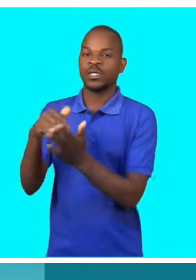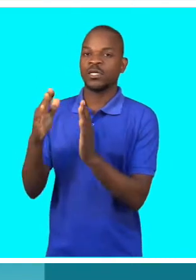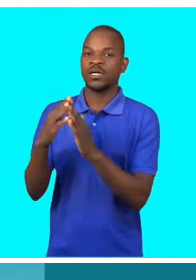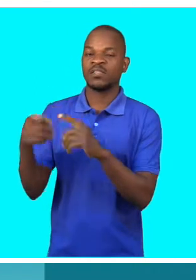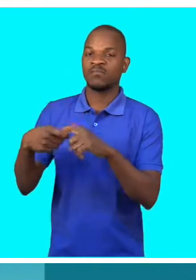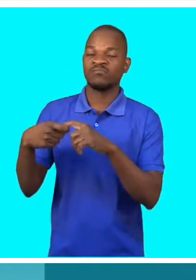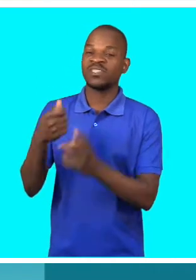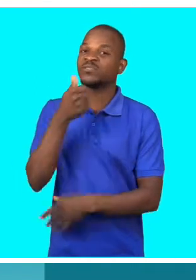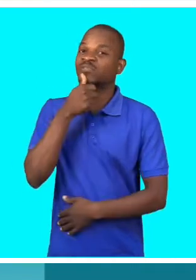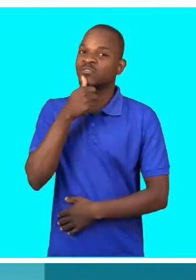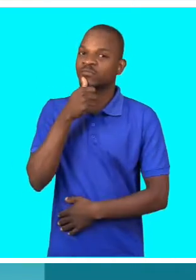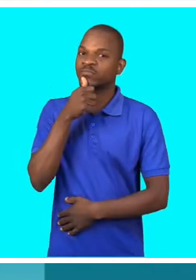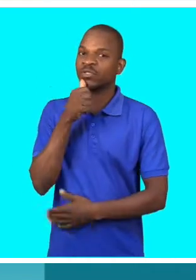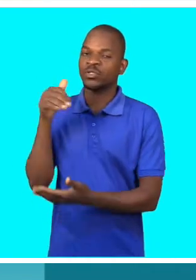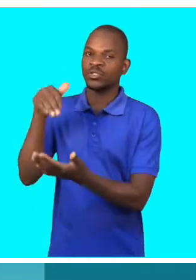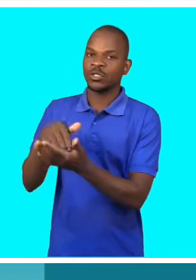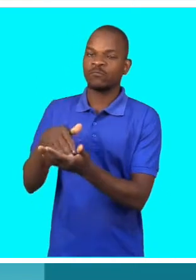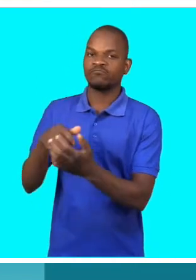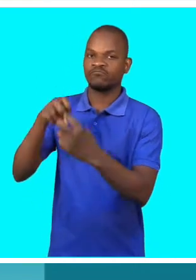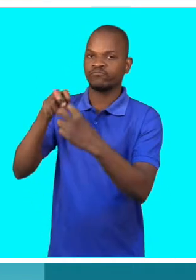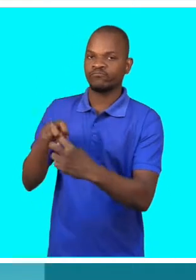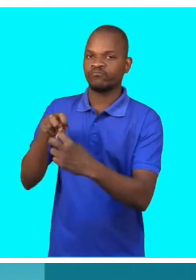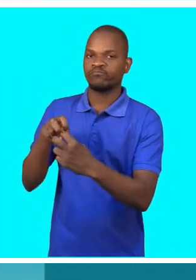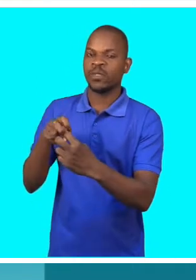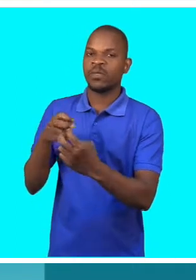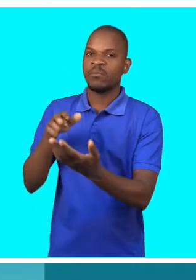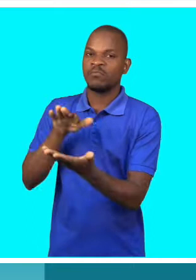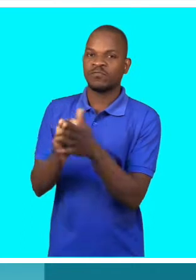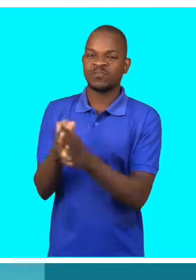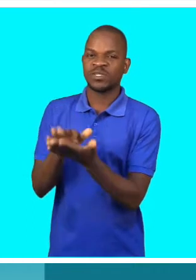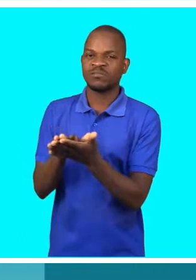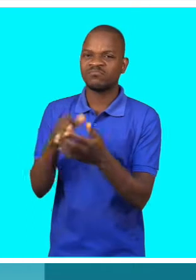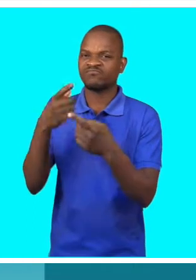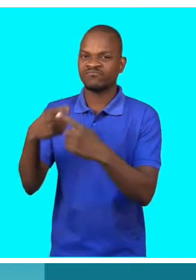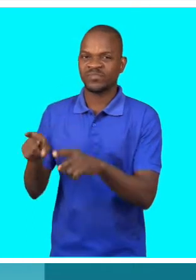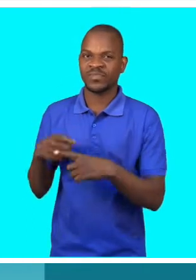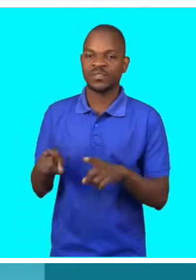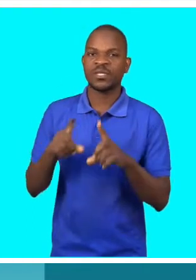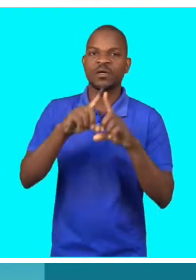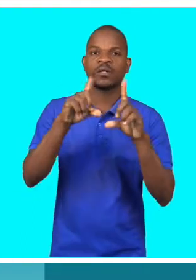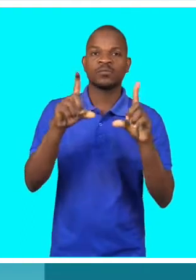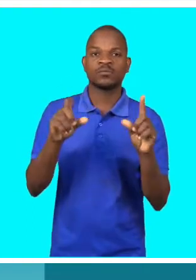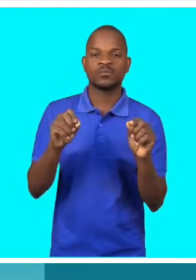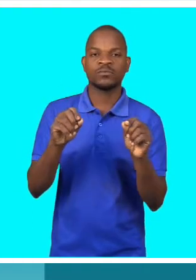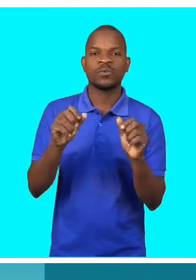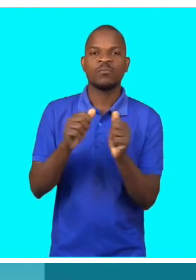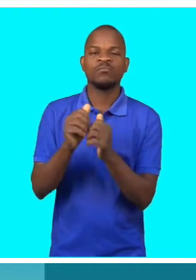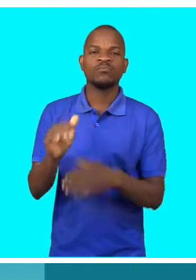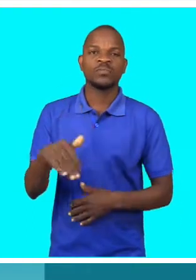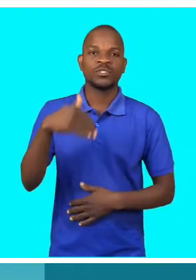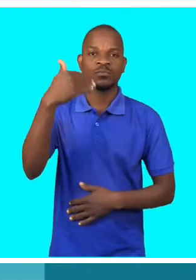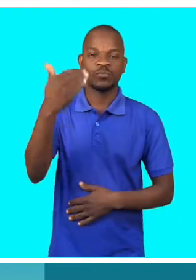chega em casa da tia, é preparada aquela cerimônia de que este aqui faz isto, isto. Então, quando acaba aquele período